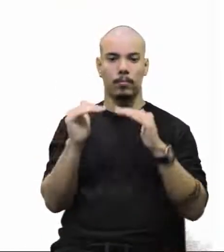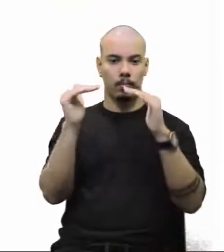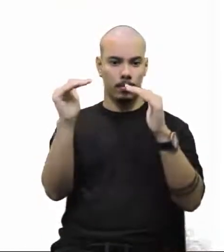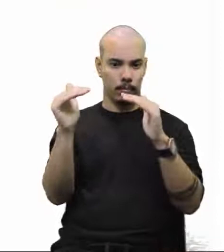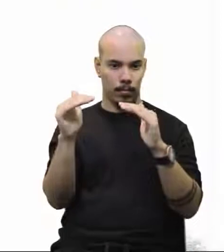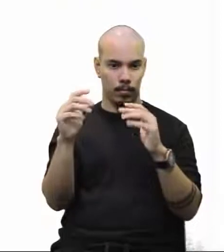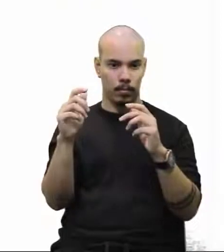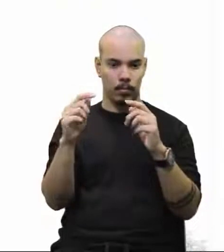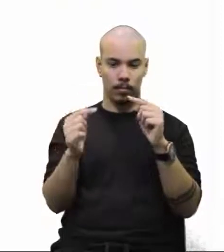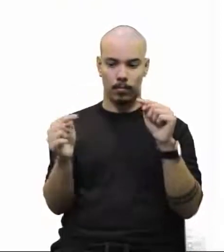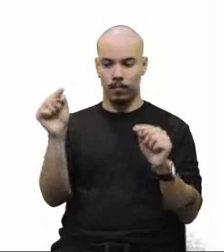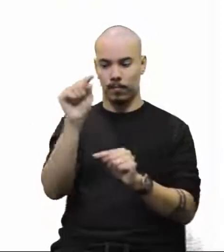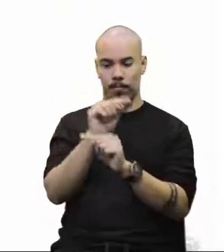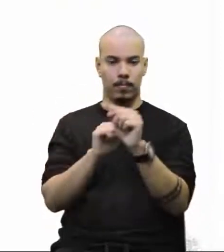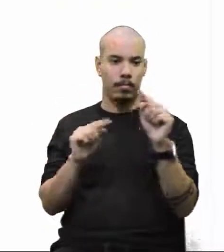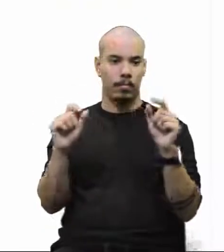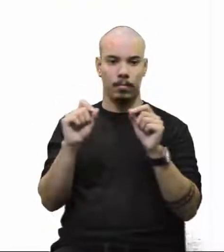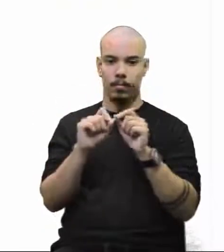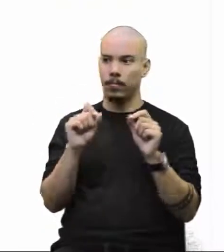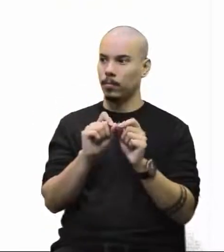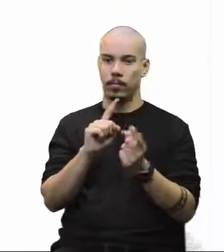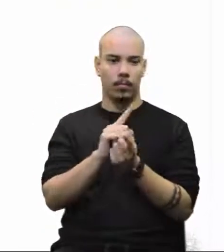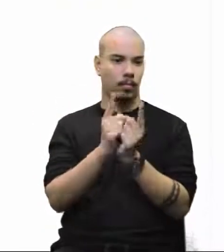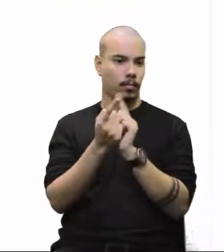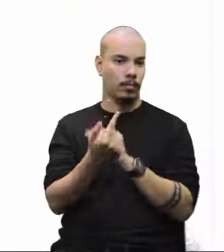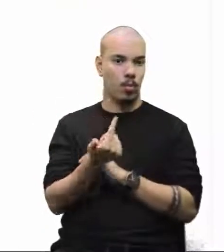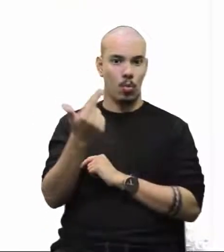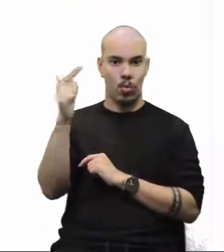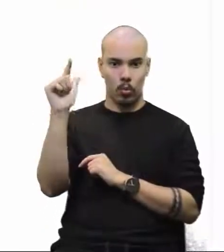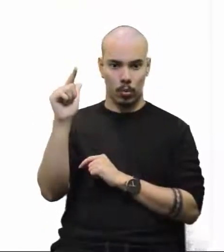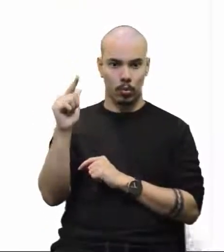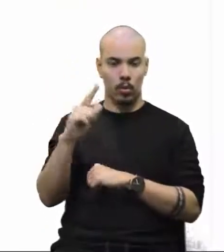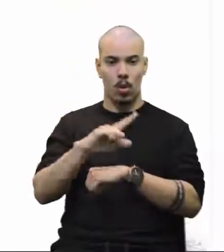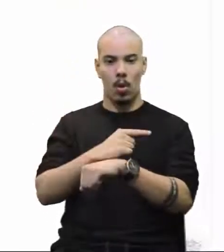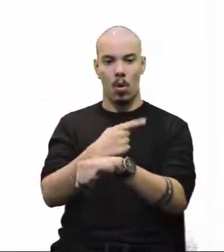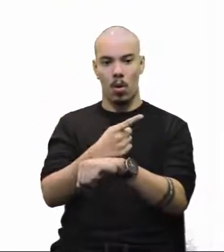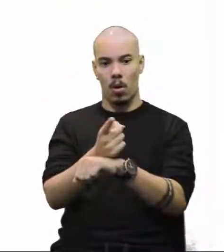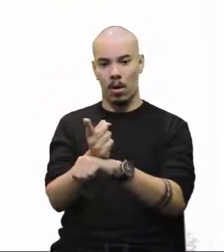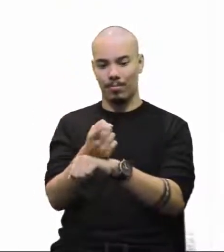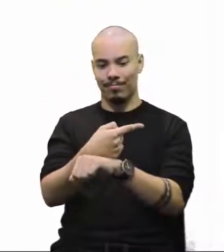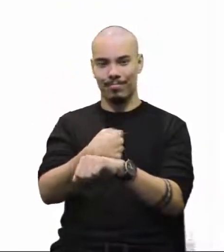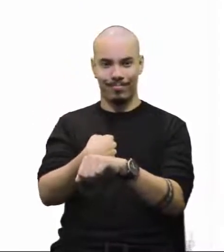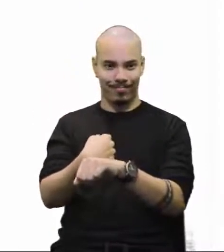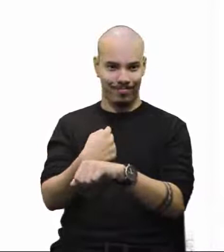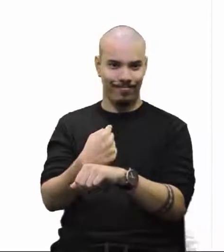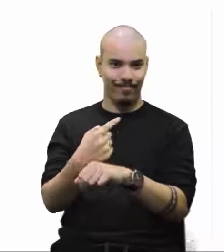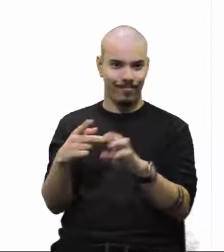estivesse embaixo, ela fazia girar pelo outro lado. Aí está anti-horário, seria no sentido horário.